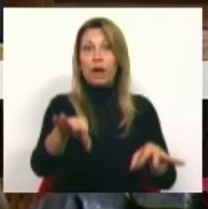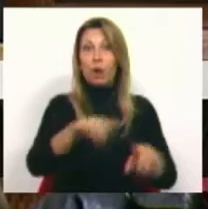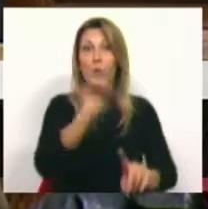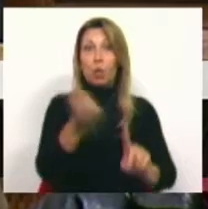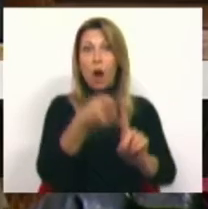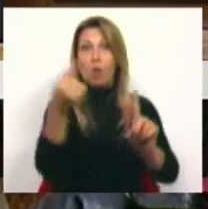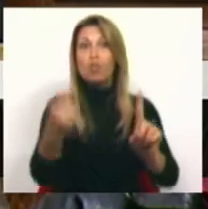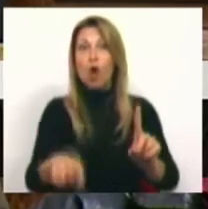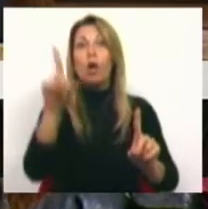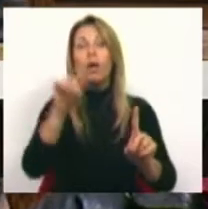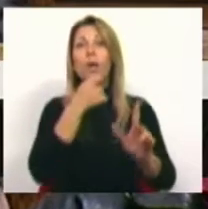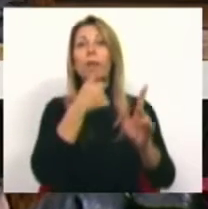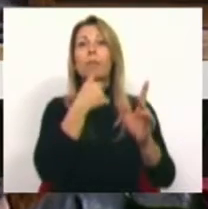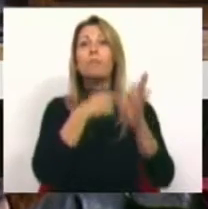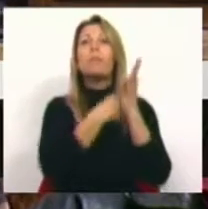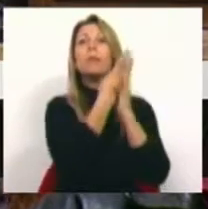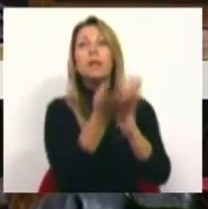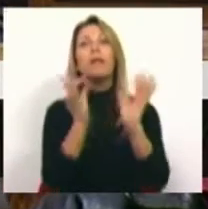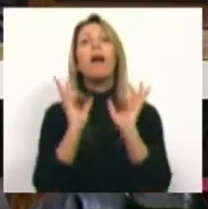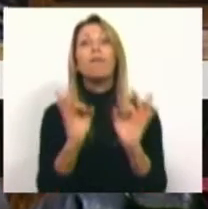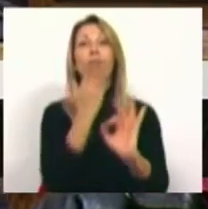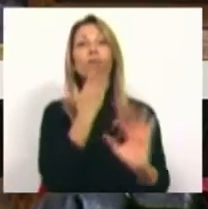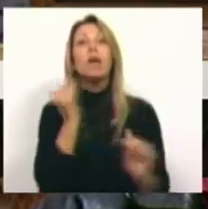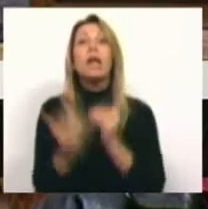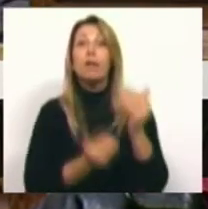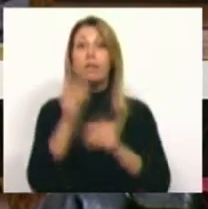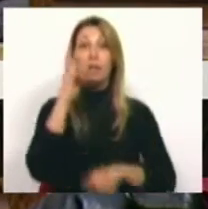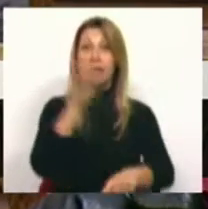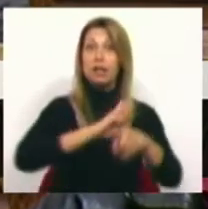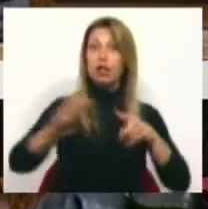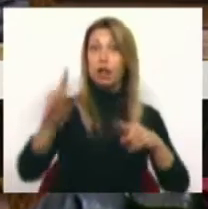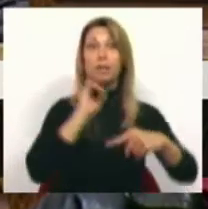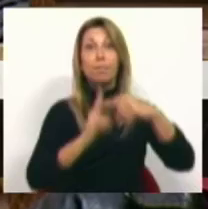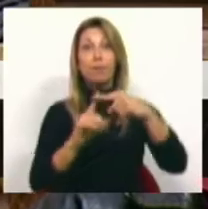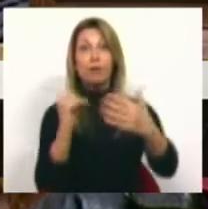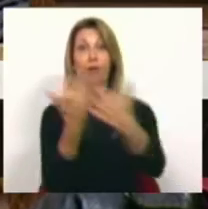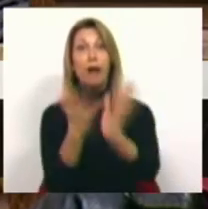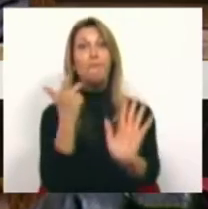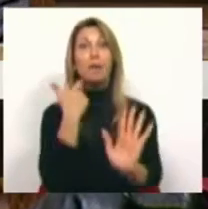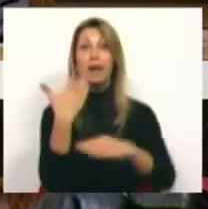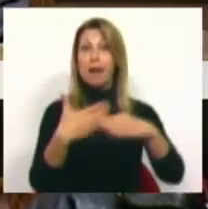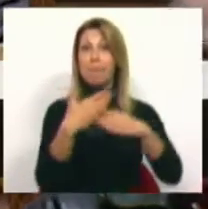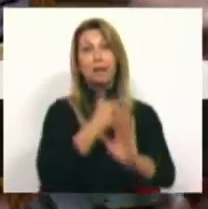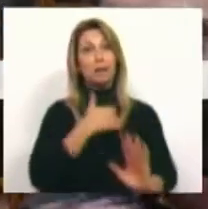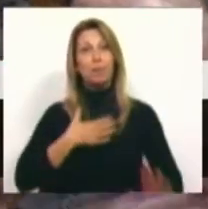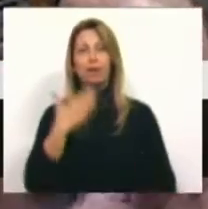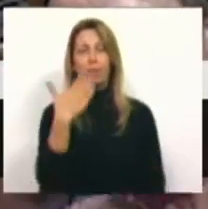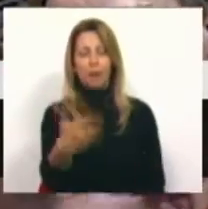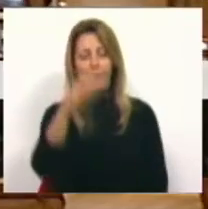haja medidas a favor de uma eficiência energética que beneficiem também as pequenas e médias empresas. Muito obrigado.